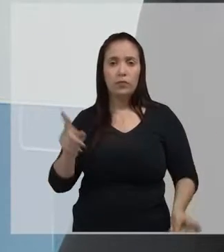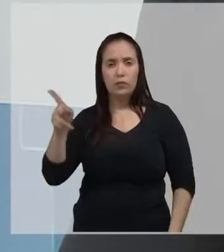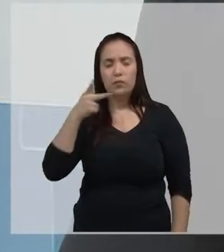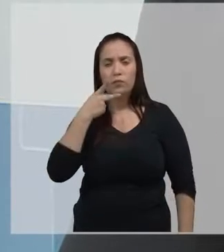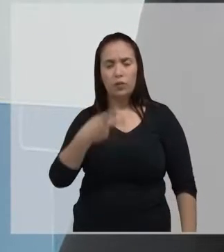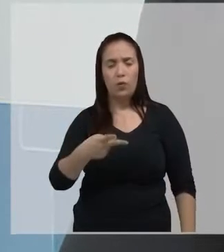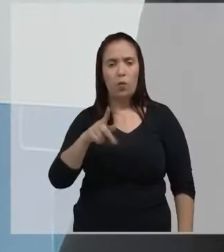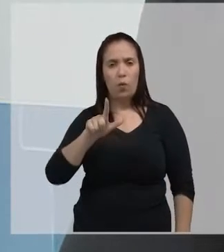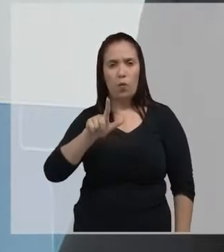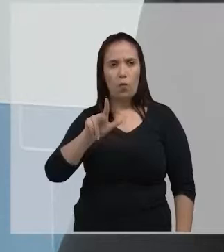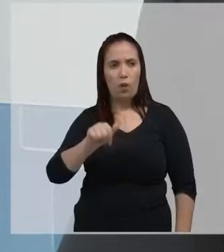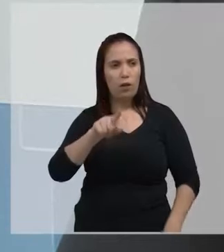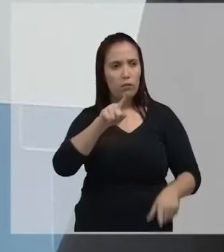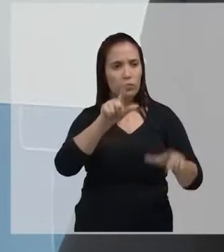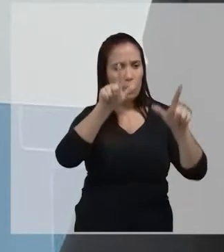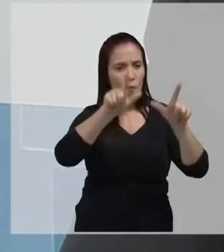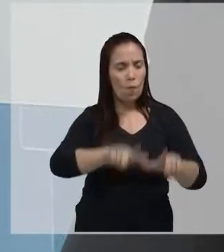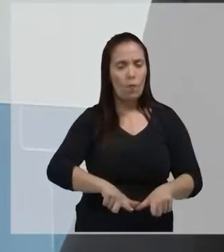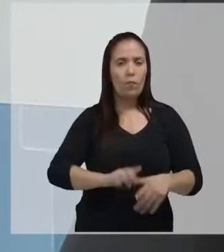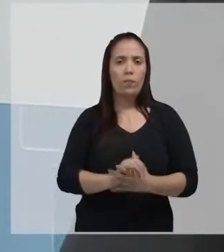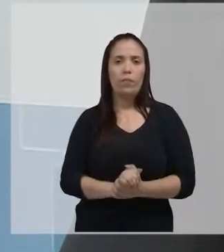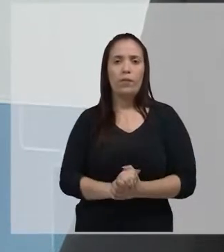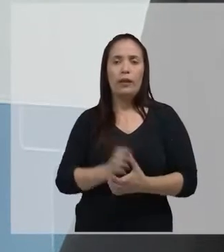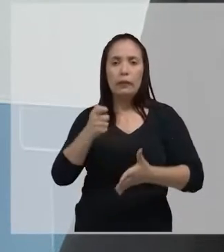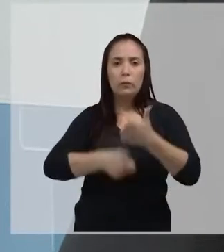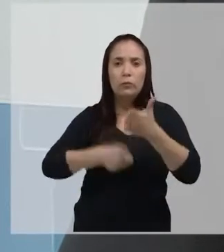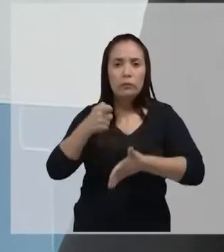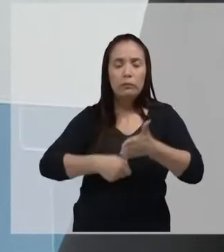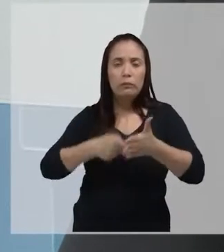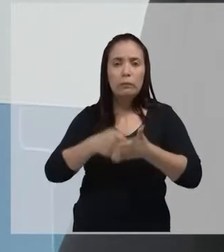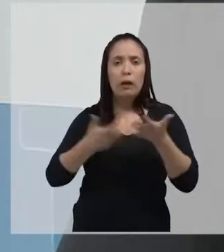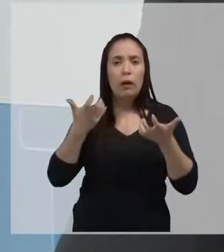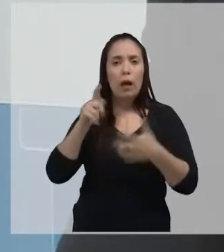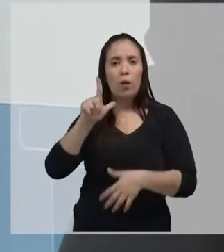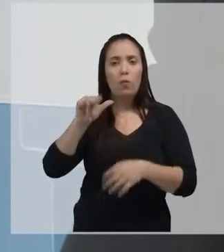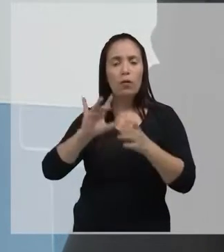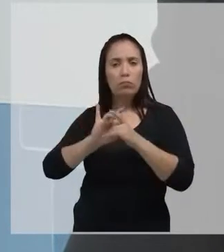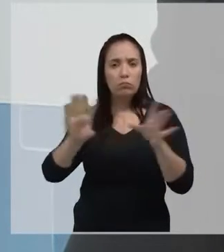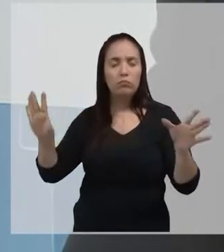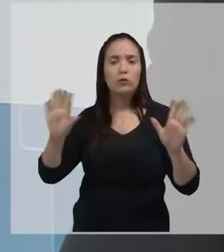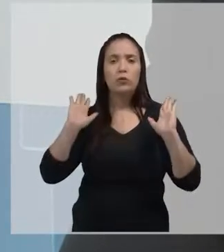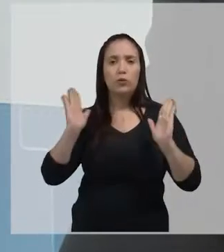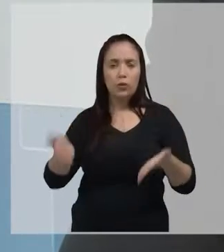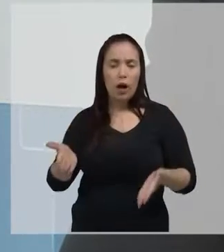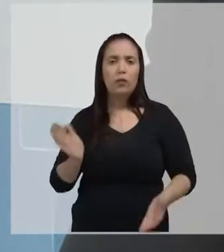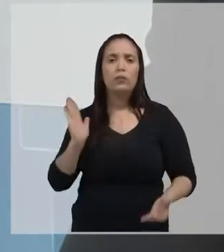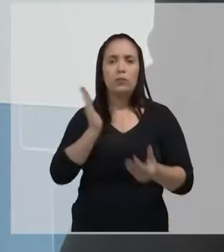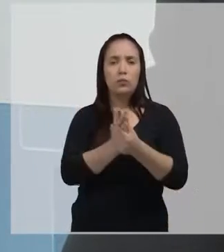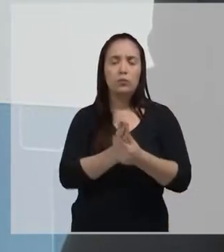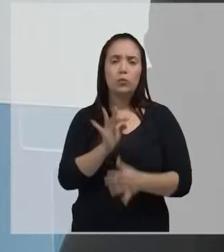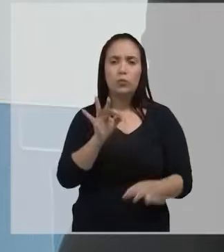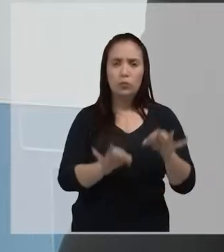PT, que o Lula é inocente, brigam pela inocência do Lula, foram para cima da justiça, né, Luiz?